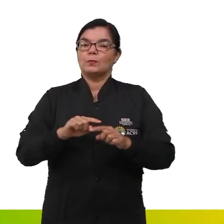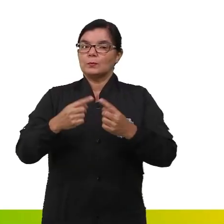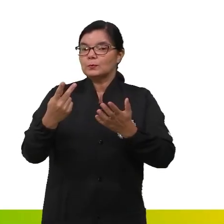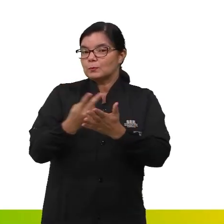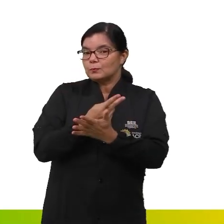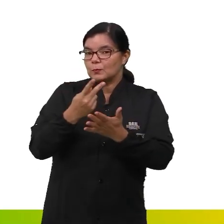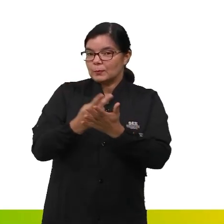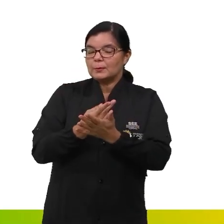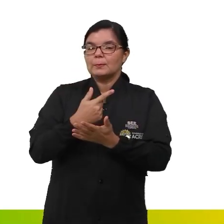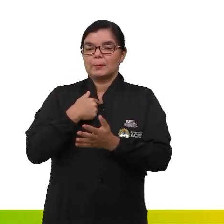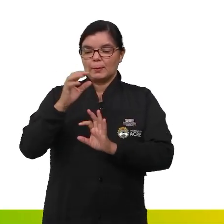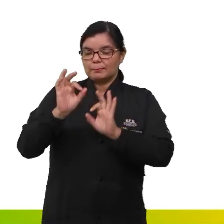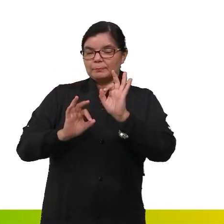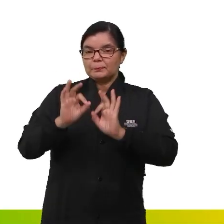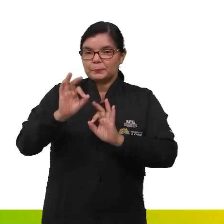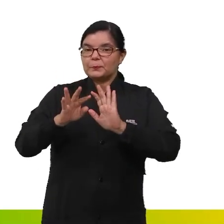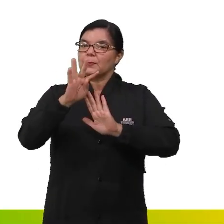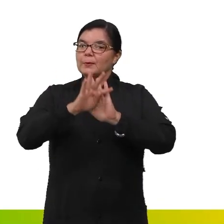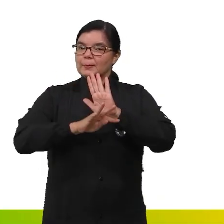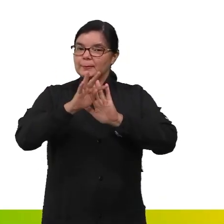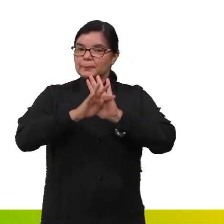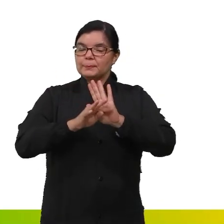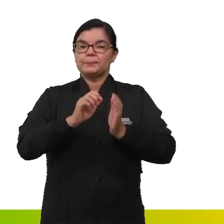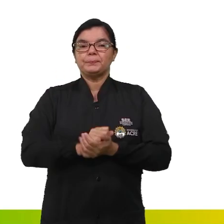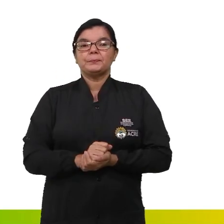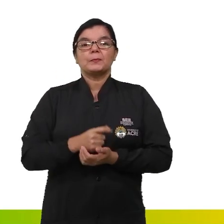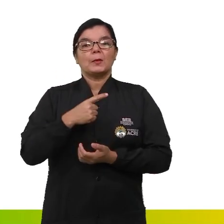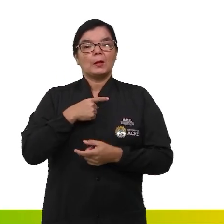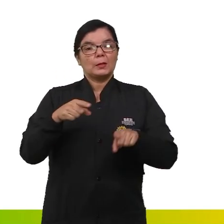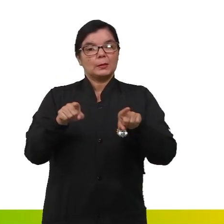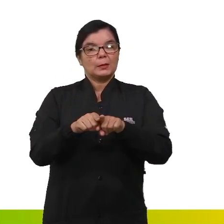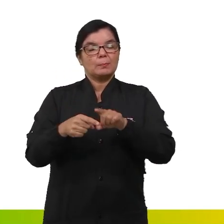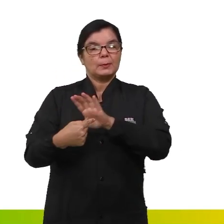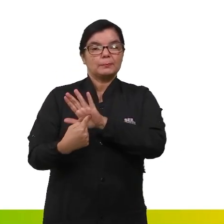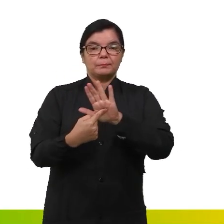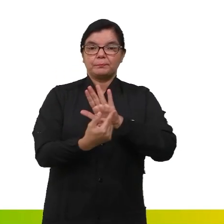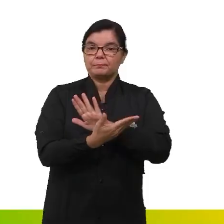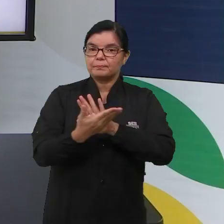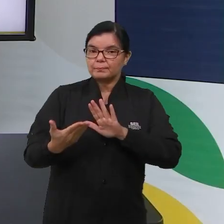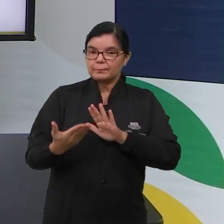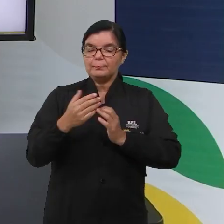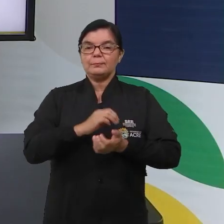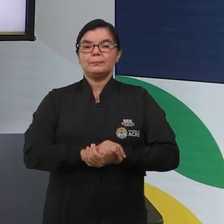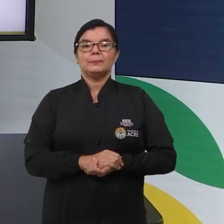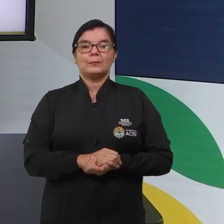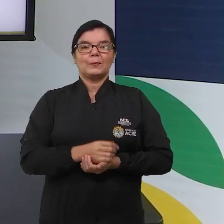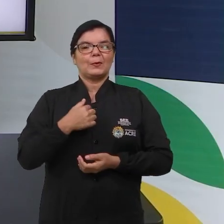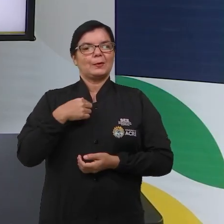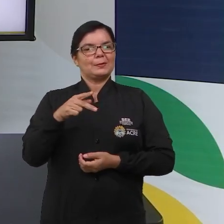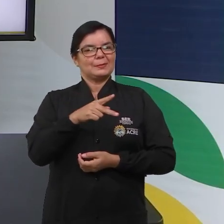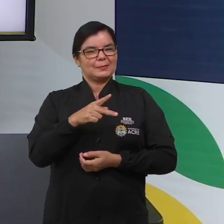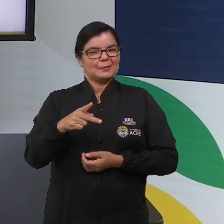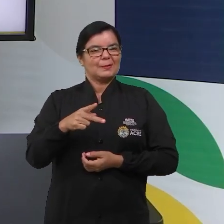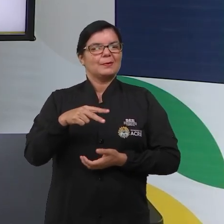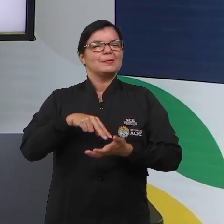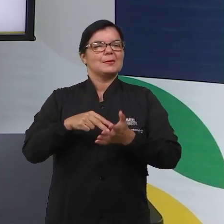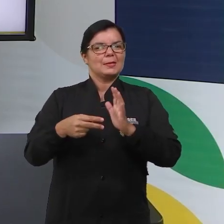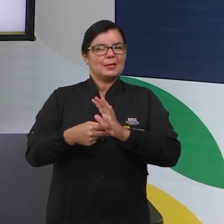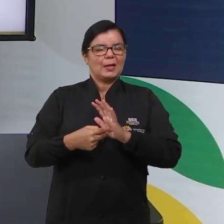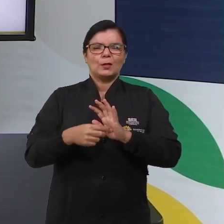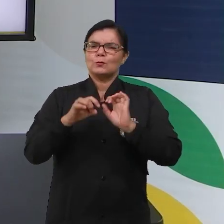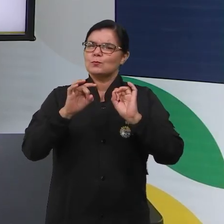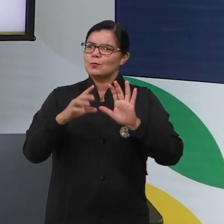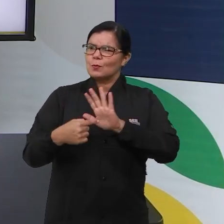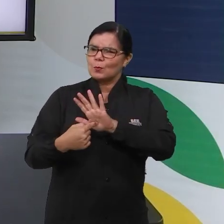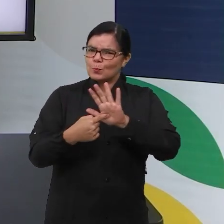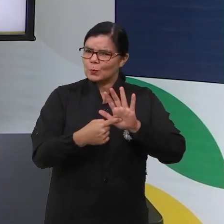para a minha construção textual, tá? E aí eu trouxe para vocês. Professora, quer dizer que isso tudo é para